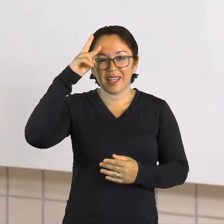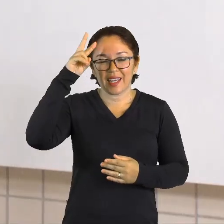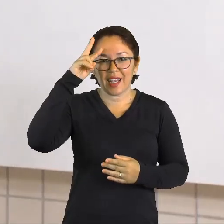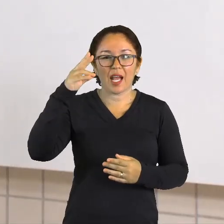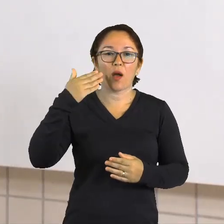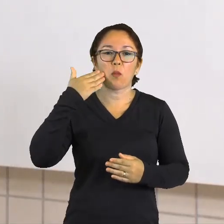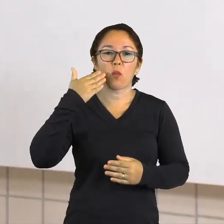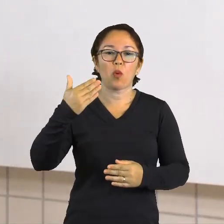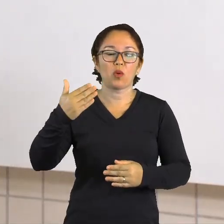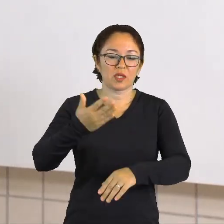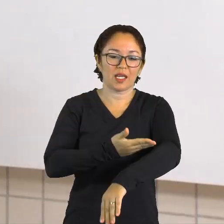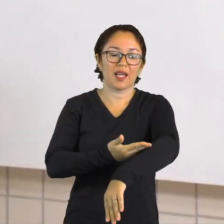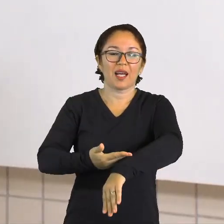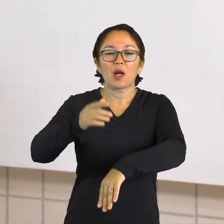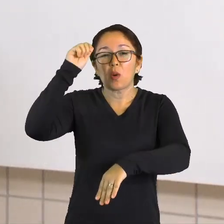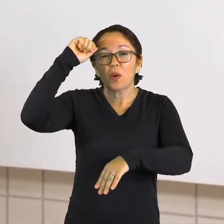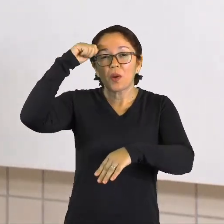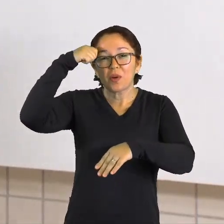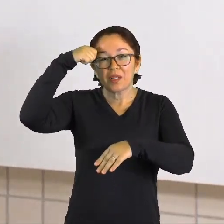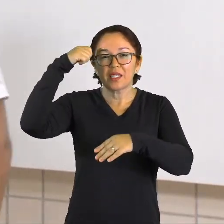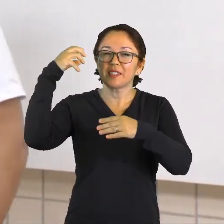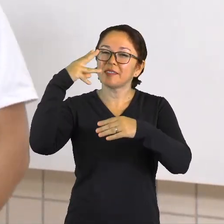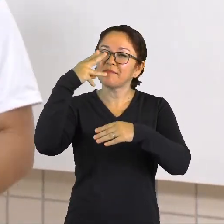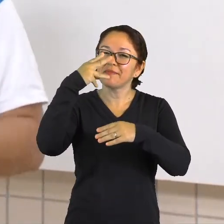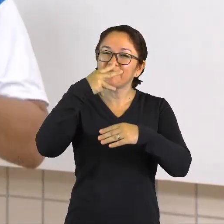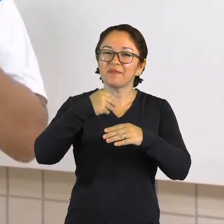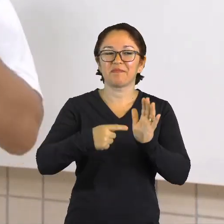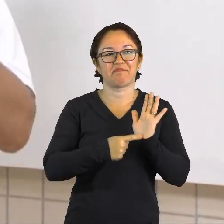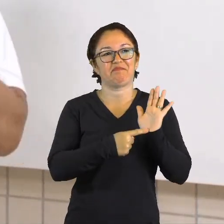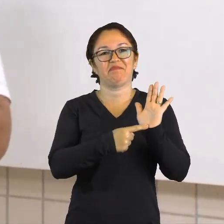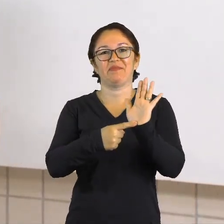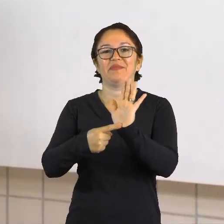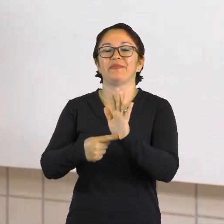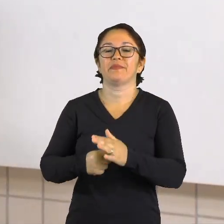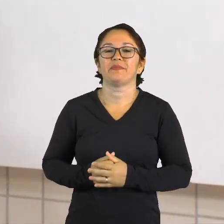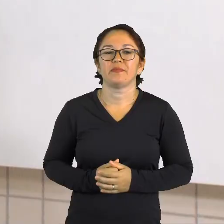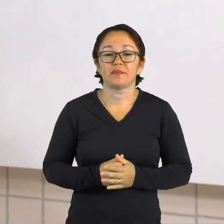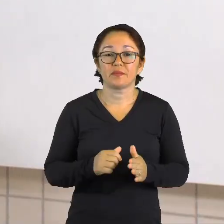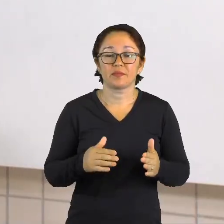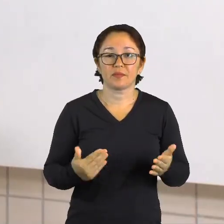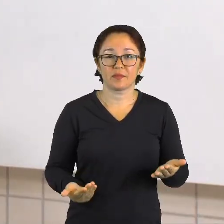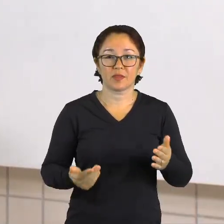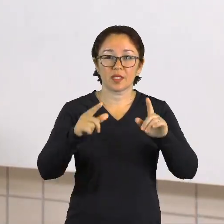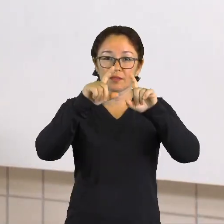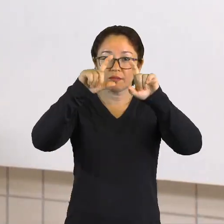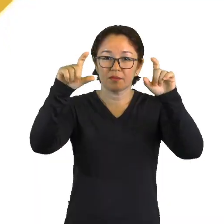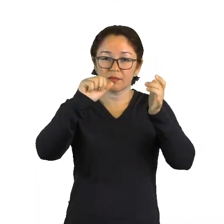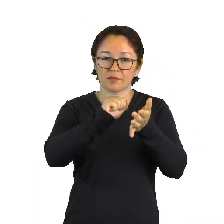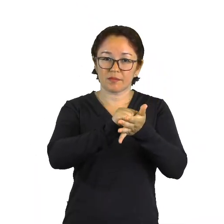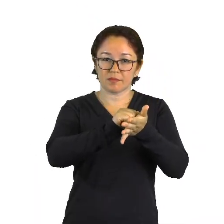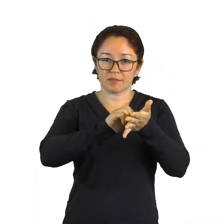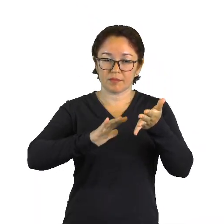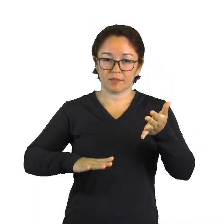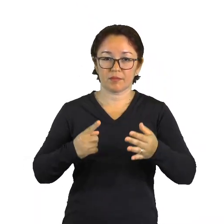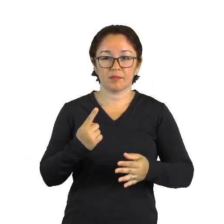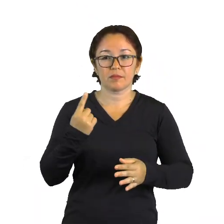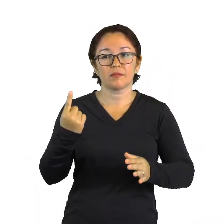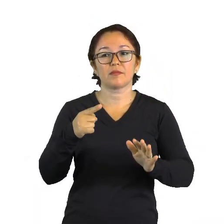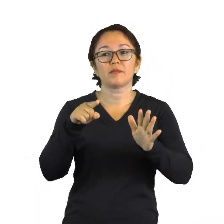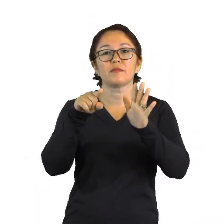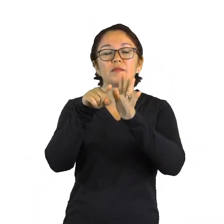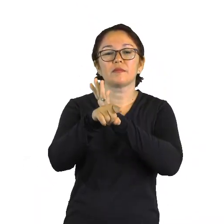vamos responder agora a nossa primeira questão. E a primeira questão ela fala o seguinte, ela pergunta o seguinte: por que